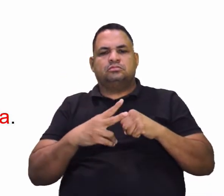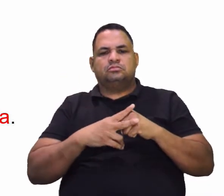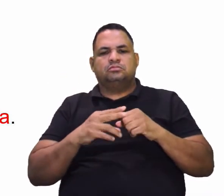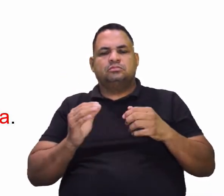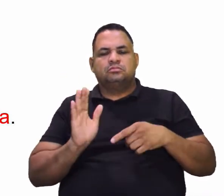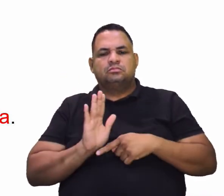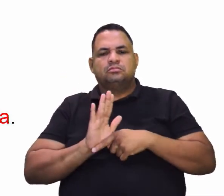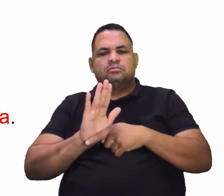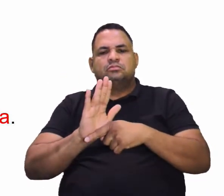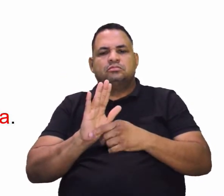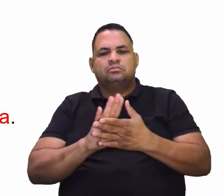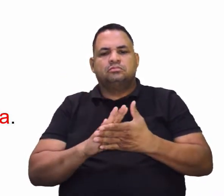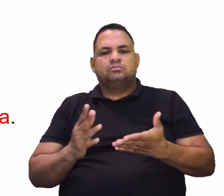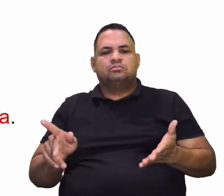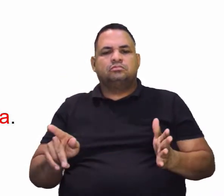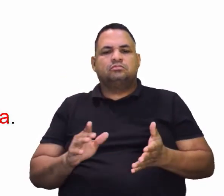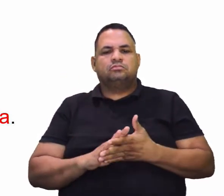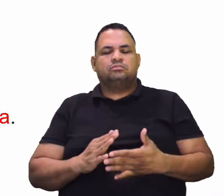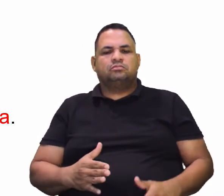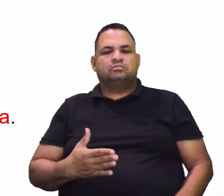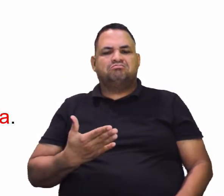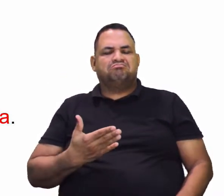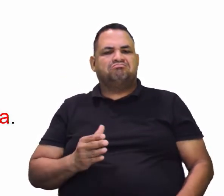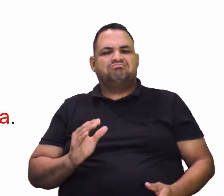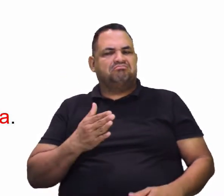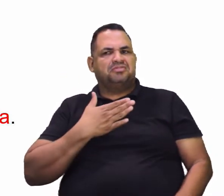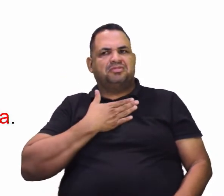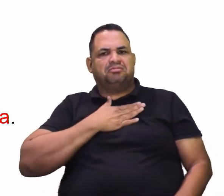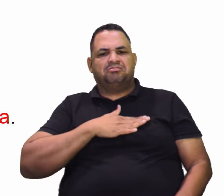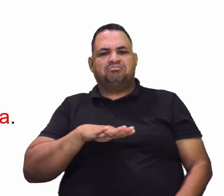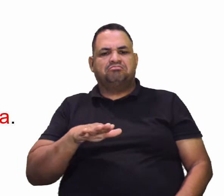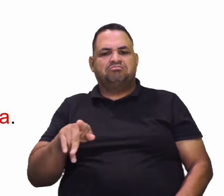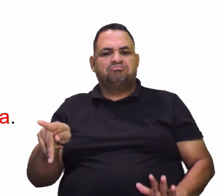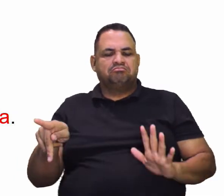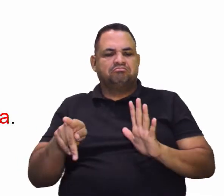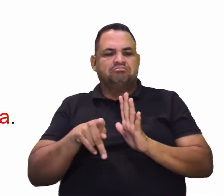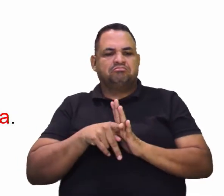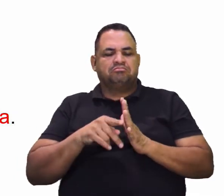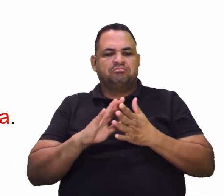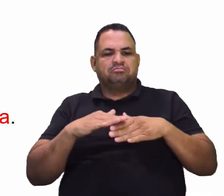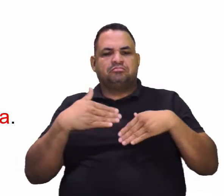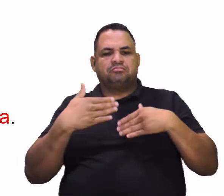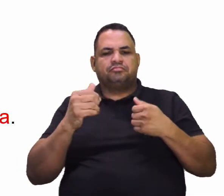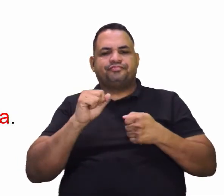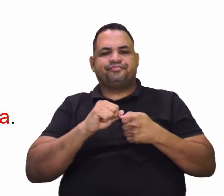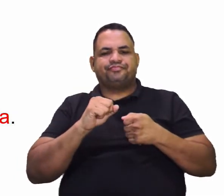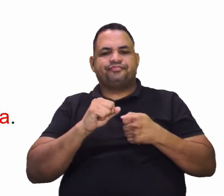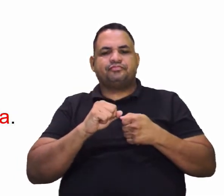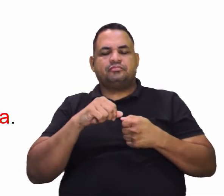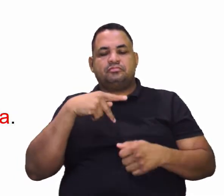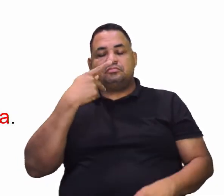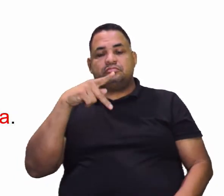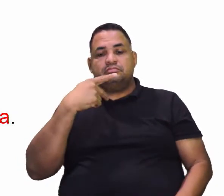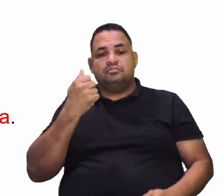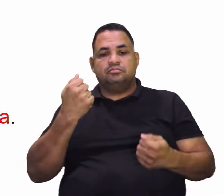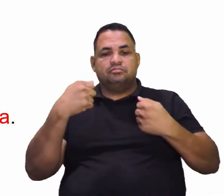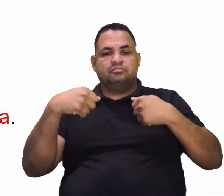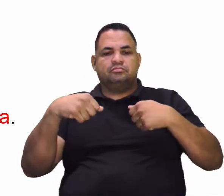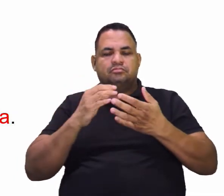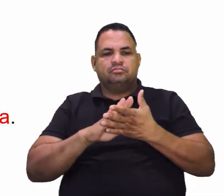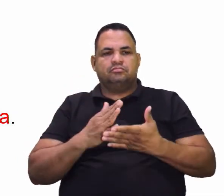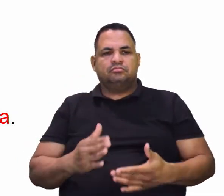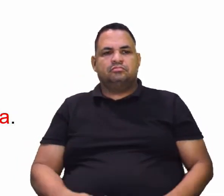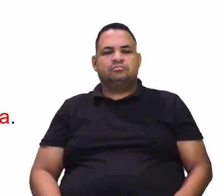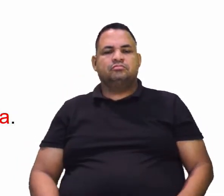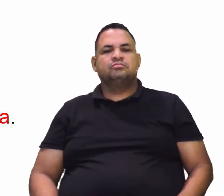will. Eu particularmente não curto muito a contração entre o sujeito e o will na hora de falar, mas você pode